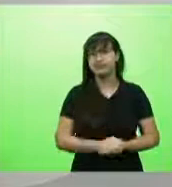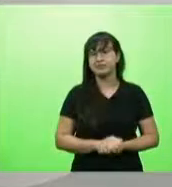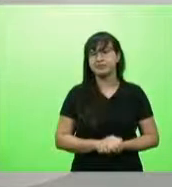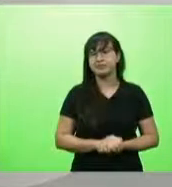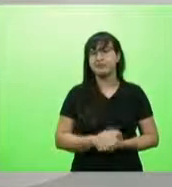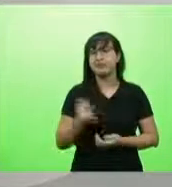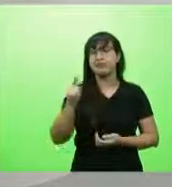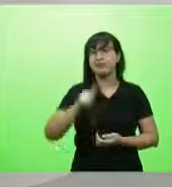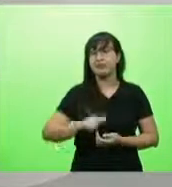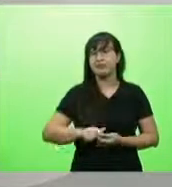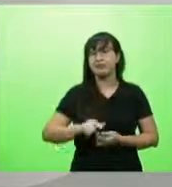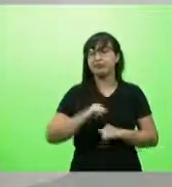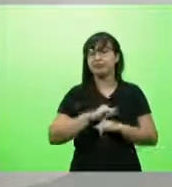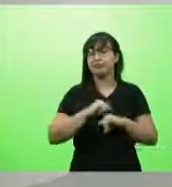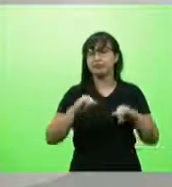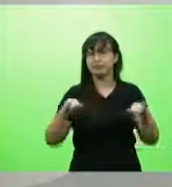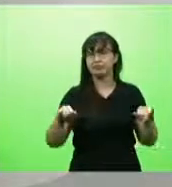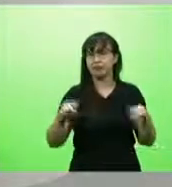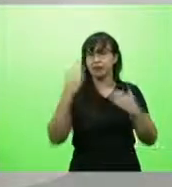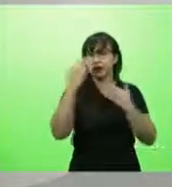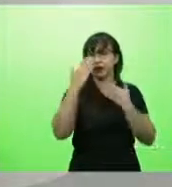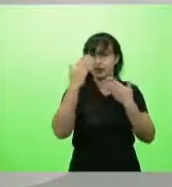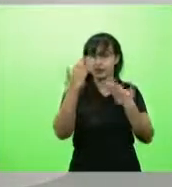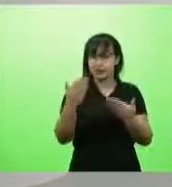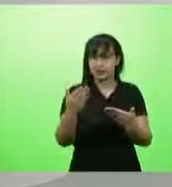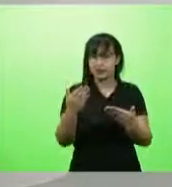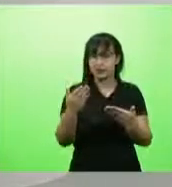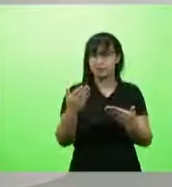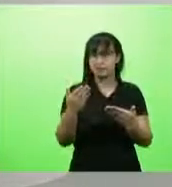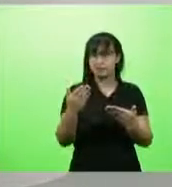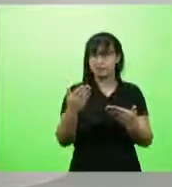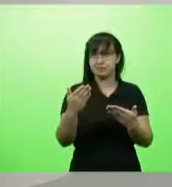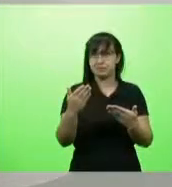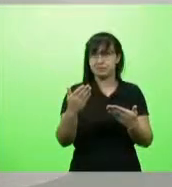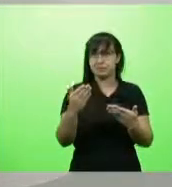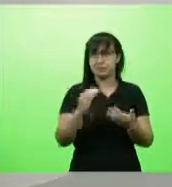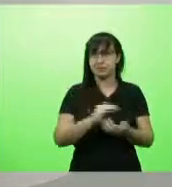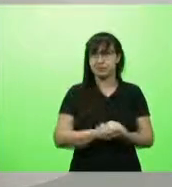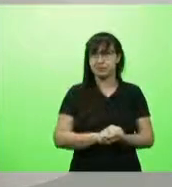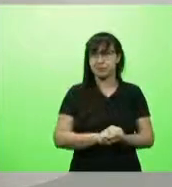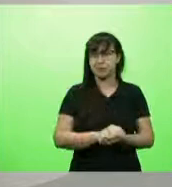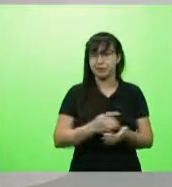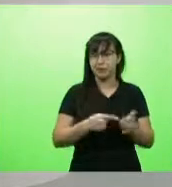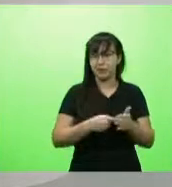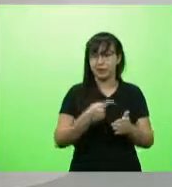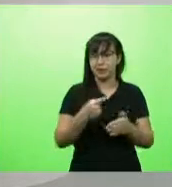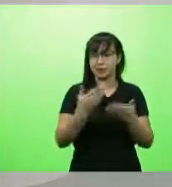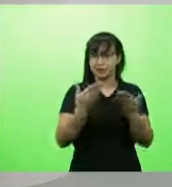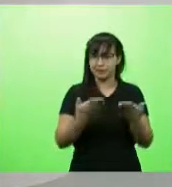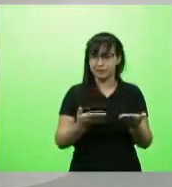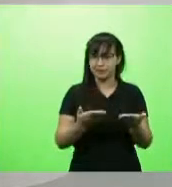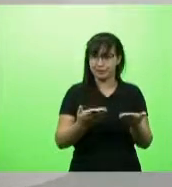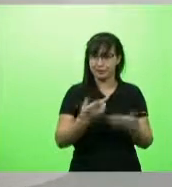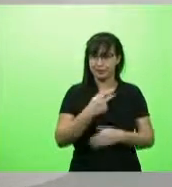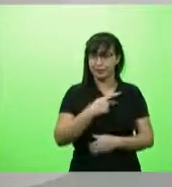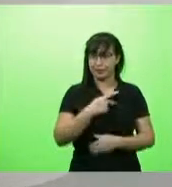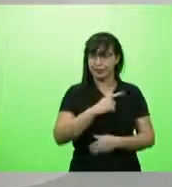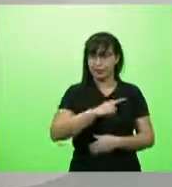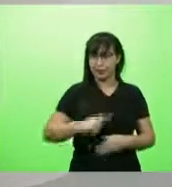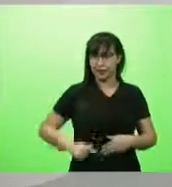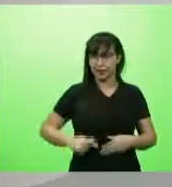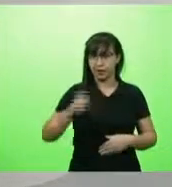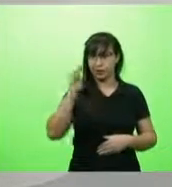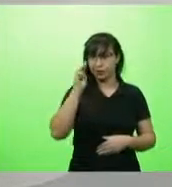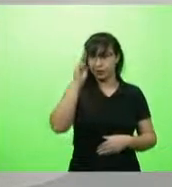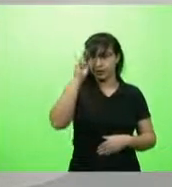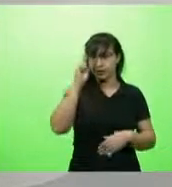uma manifestação de agradecimento, primeiro ao governador Moisés, ao secretário